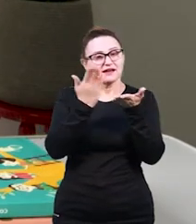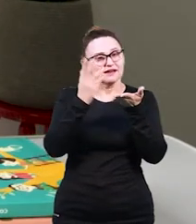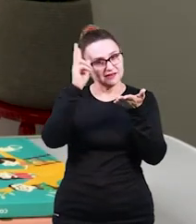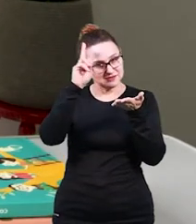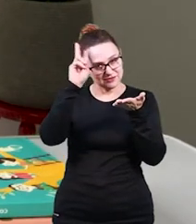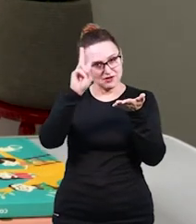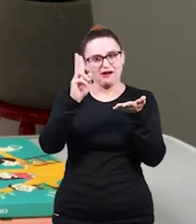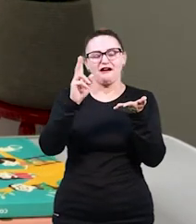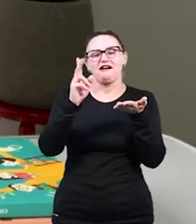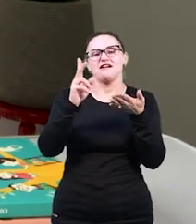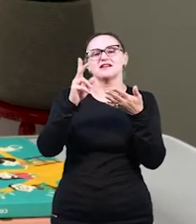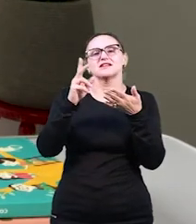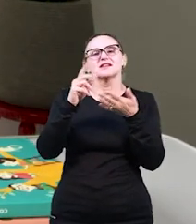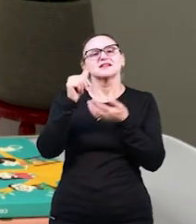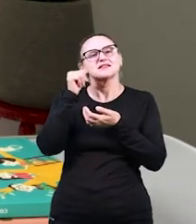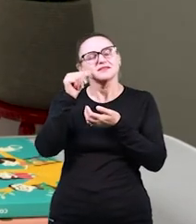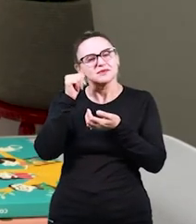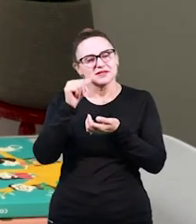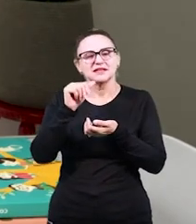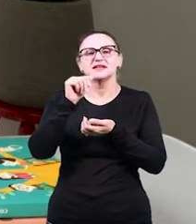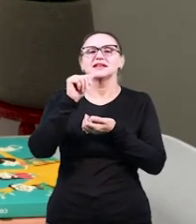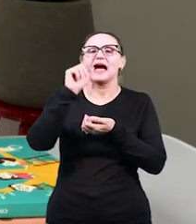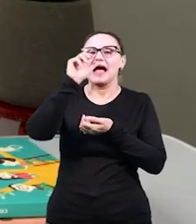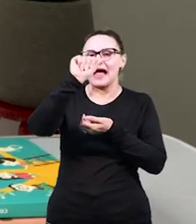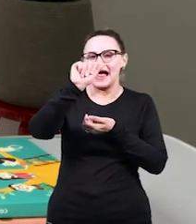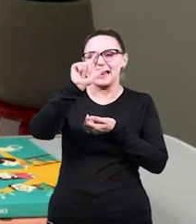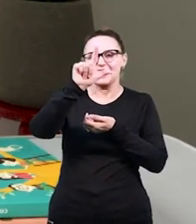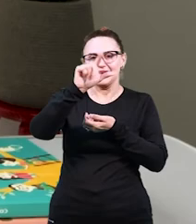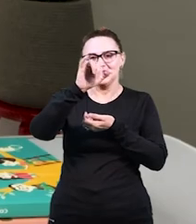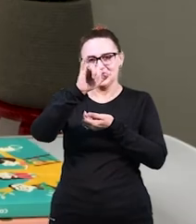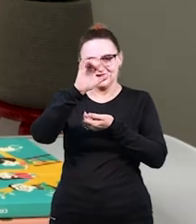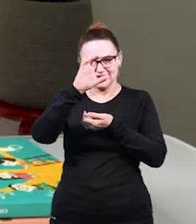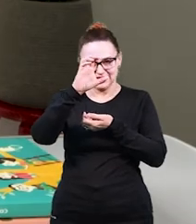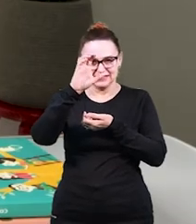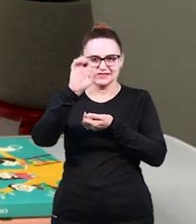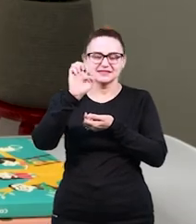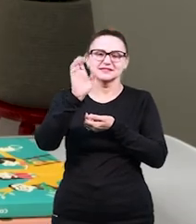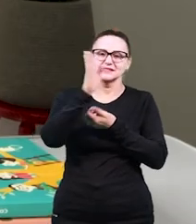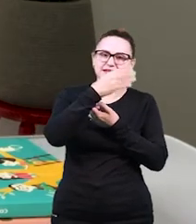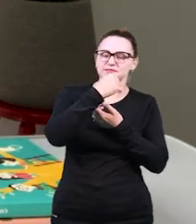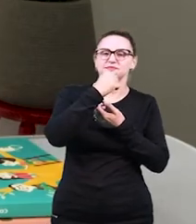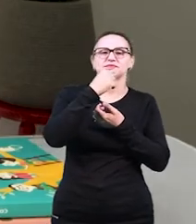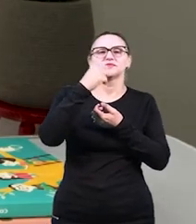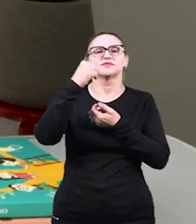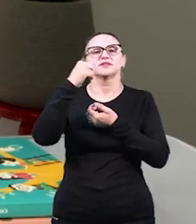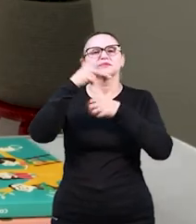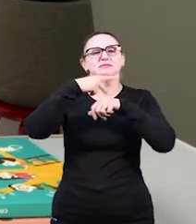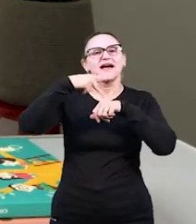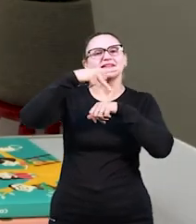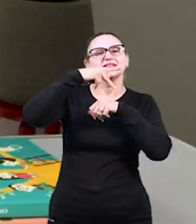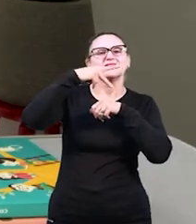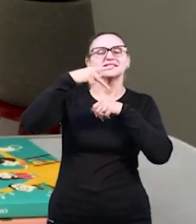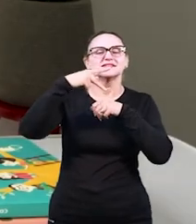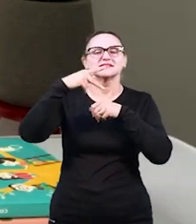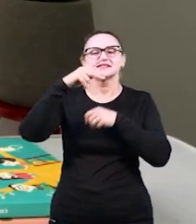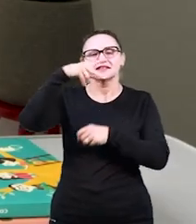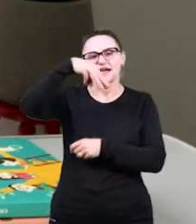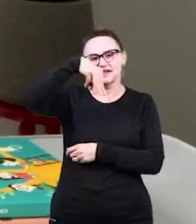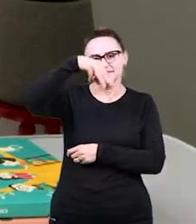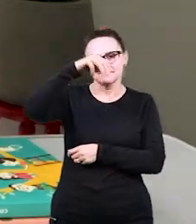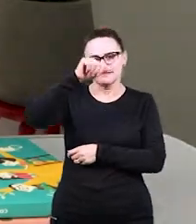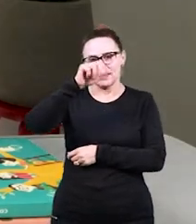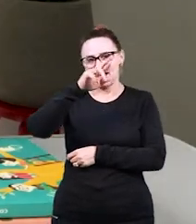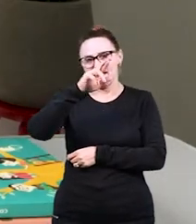ela não está presa em nenhuma... em nada do mundo real. Então, a Alice, ela consegue mudar de